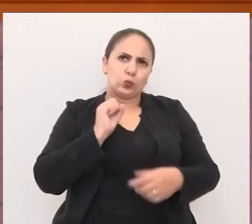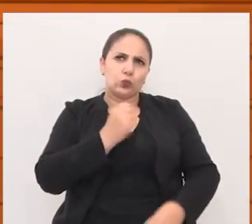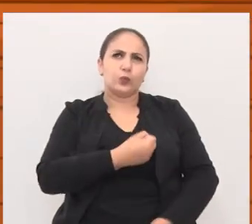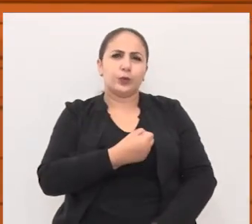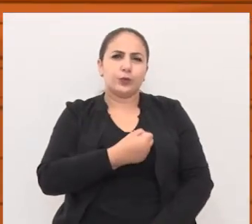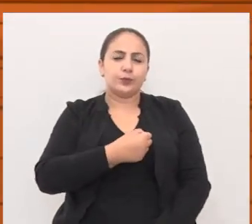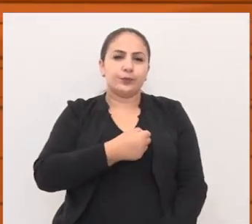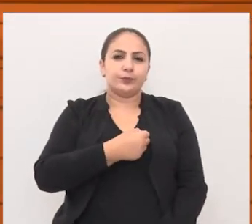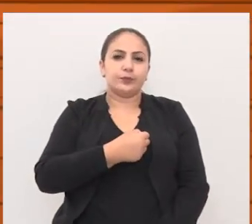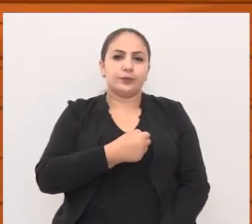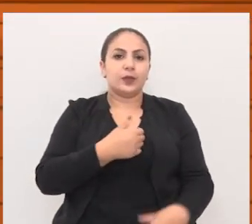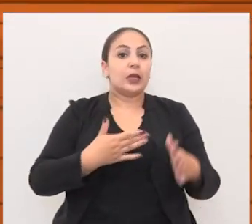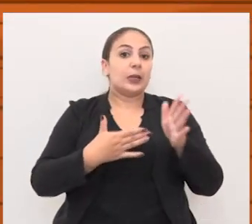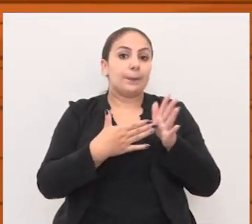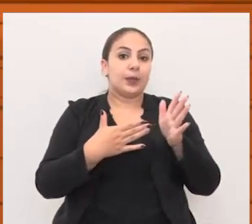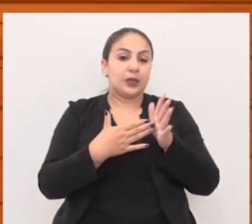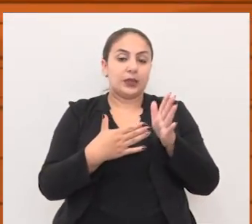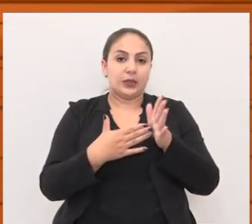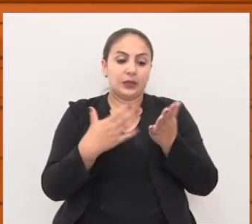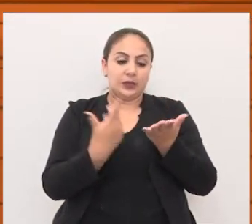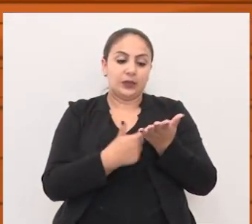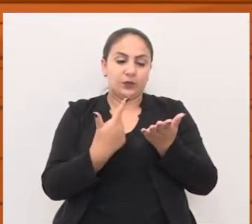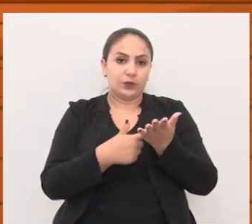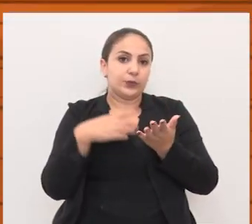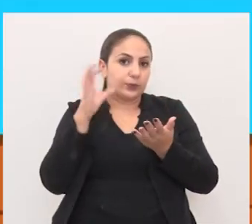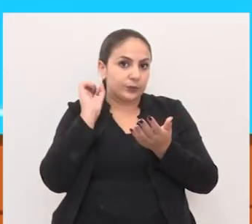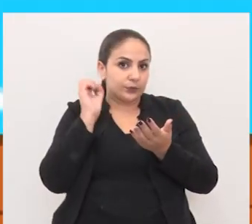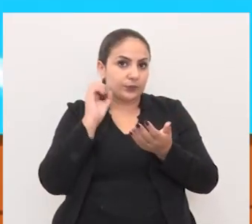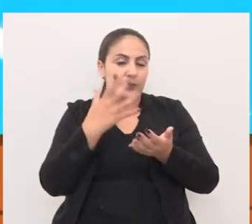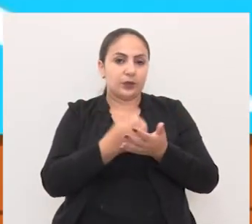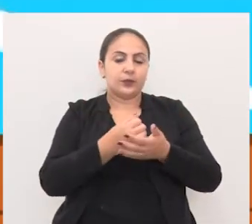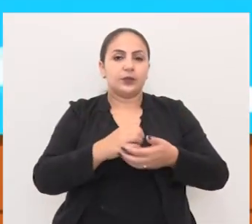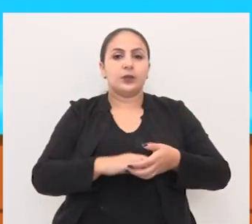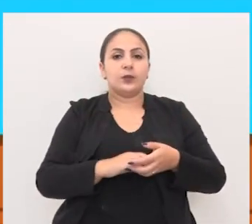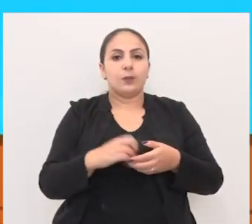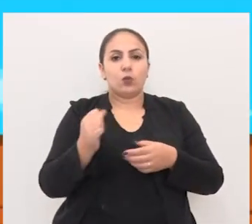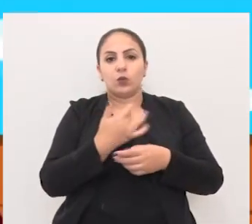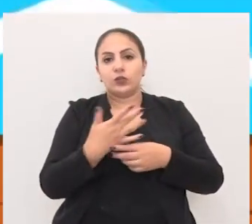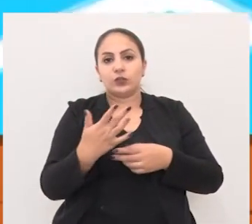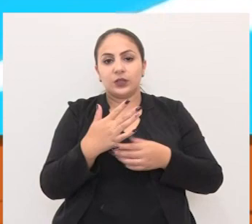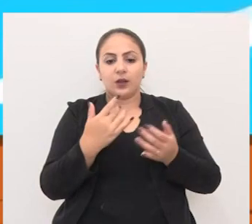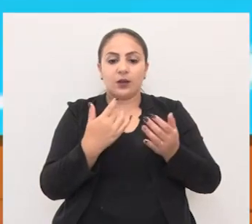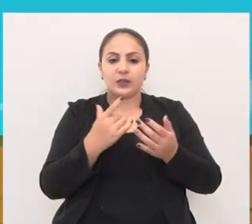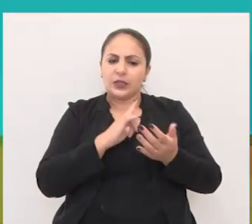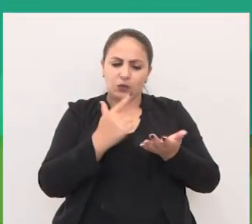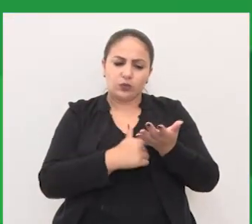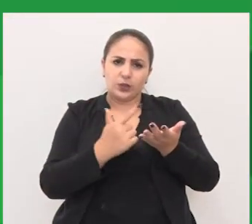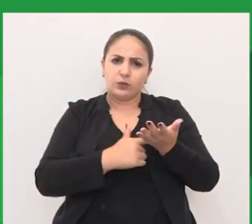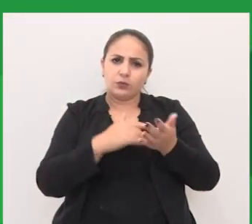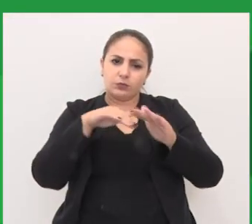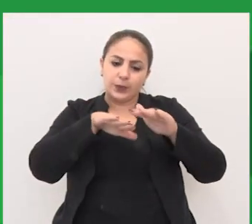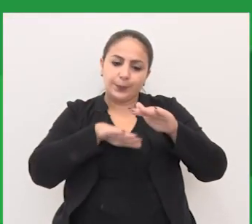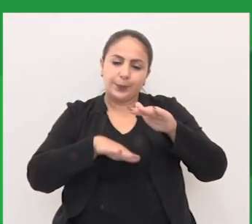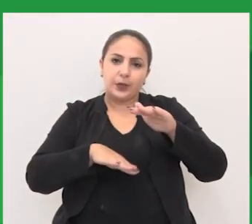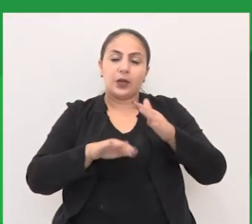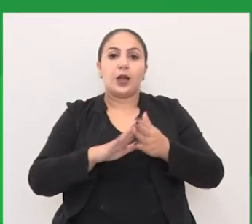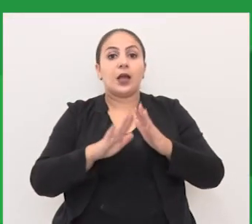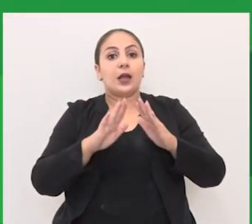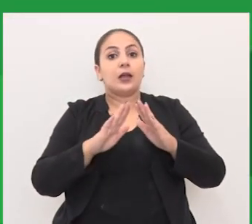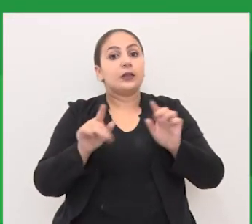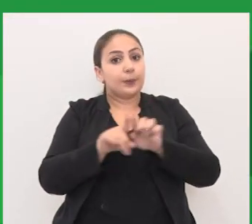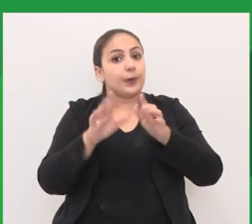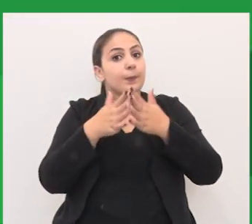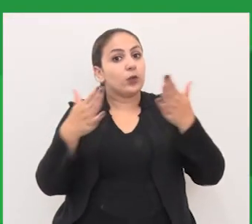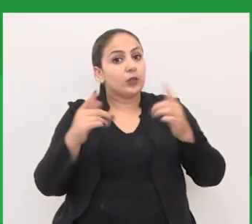número limite de audiolivros, se não puder ser grande quantidade, mas pelo menos alguns exemplares, e sim, na biblioteca